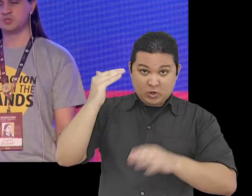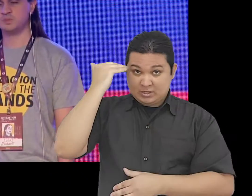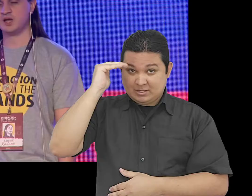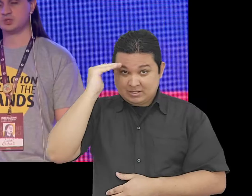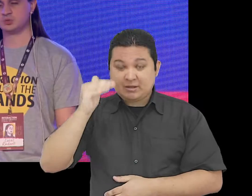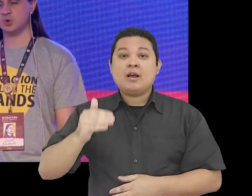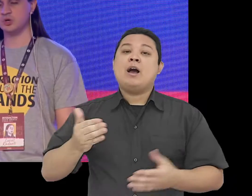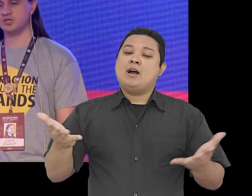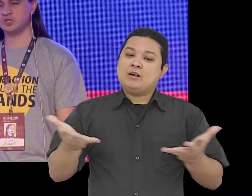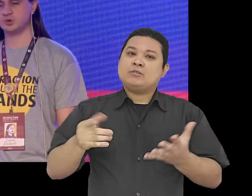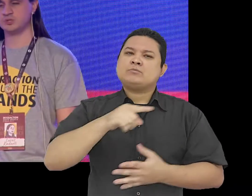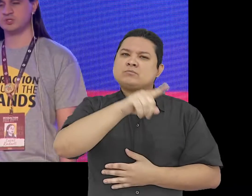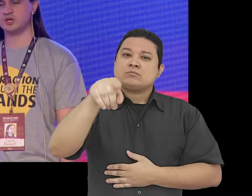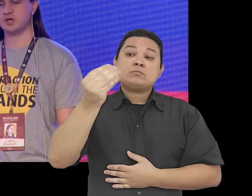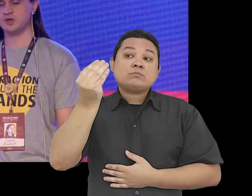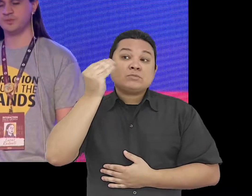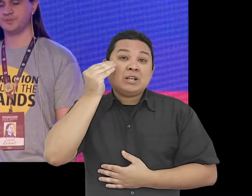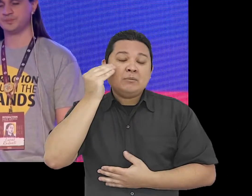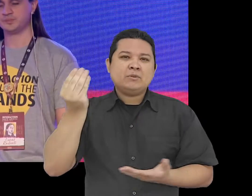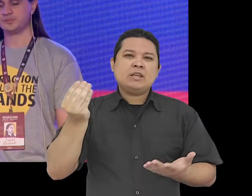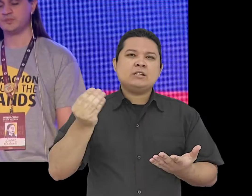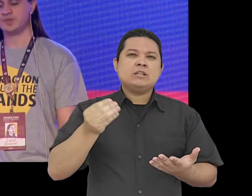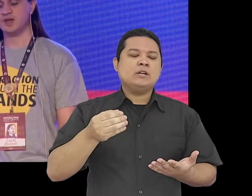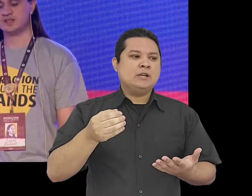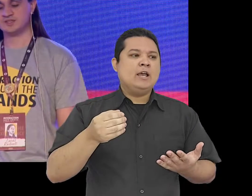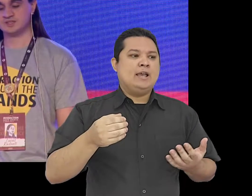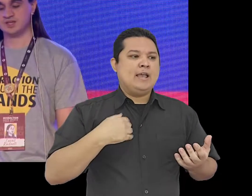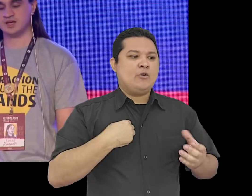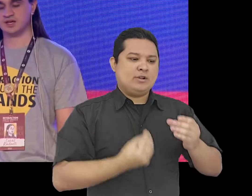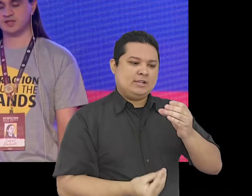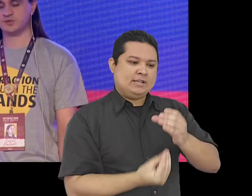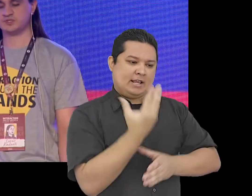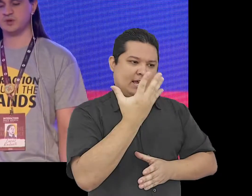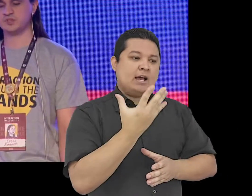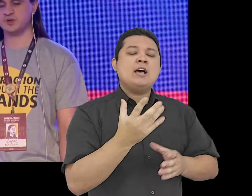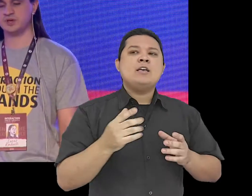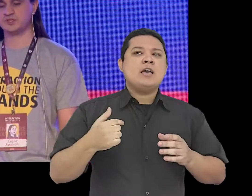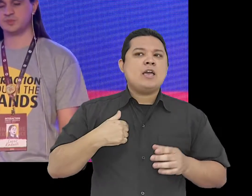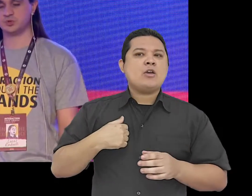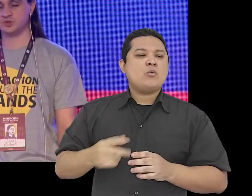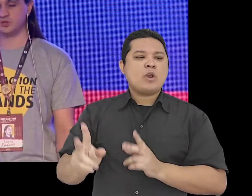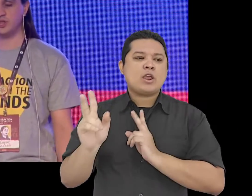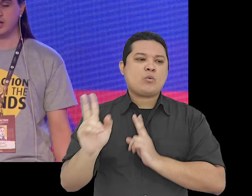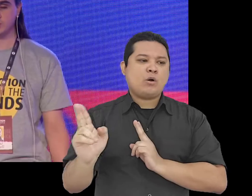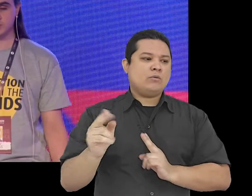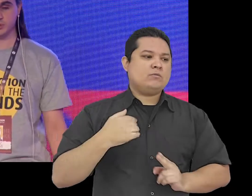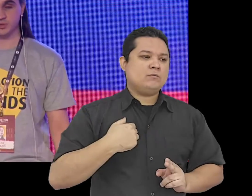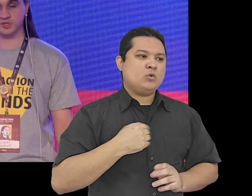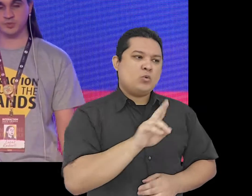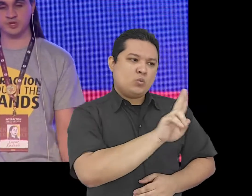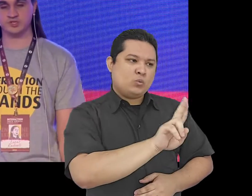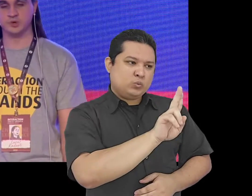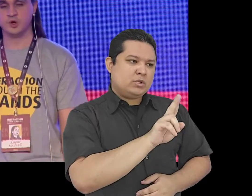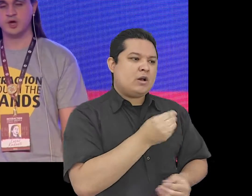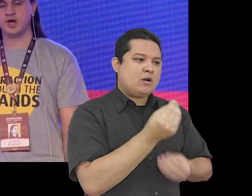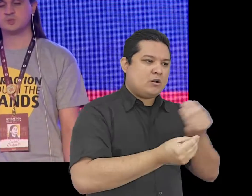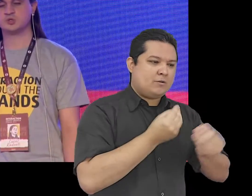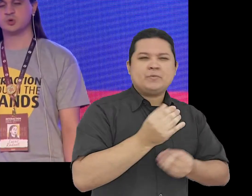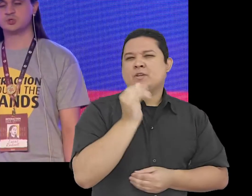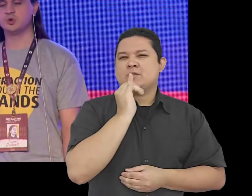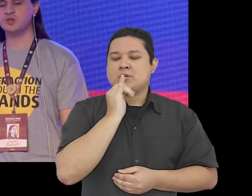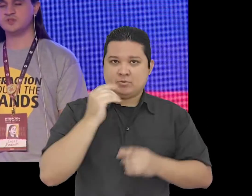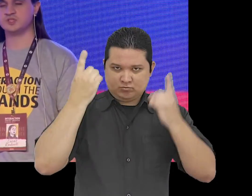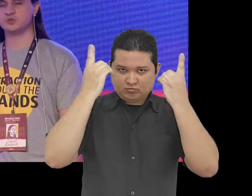um espaço onde a gente consiga acessar aquela informação da mesma maneira que essa pessoa. Darei um exemplo. Então, por exemplo,